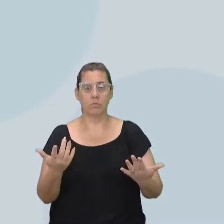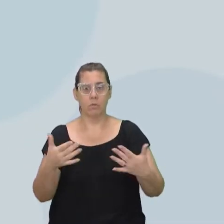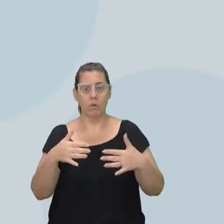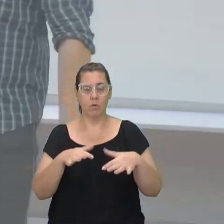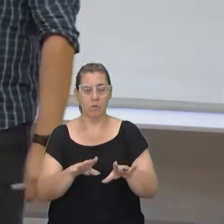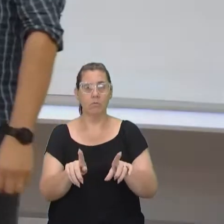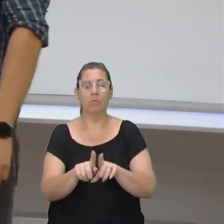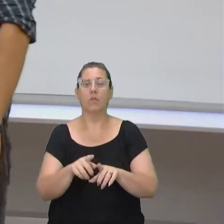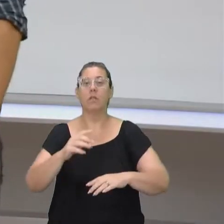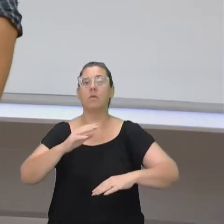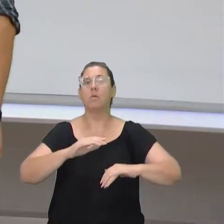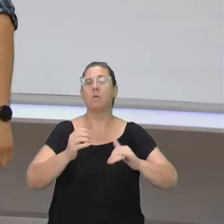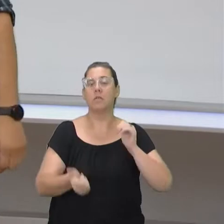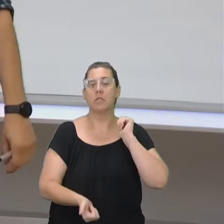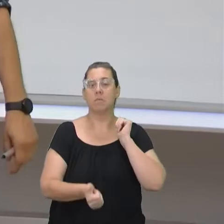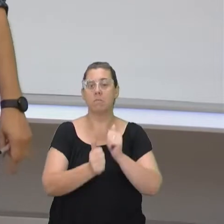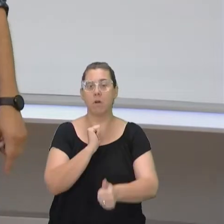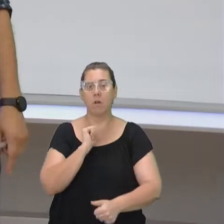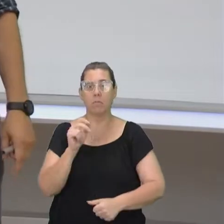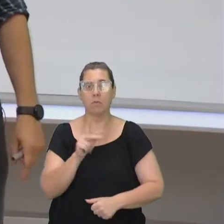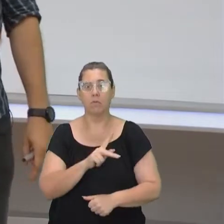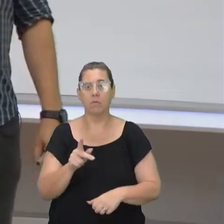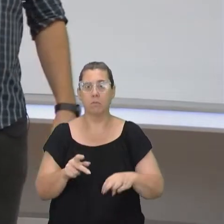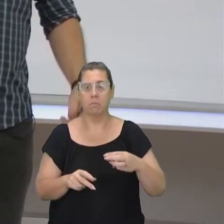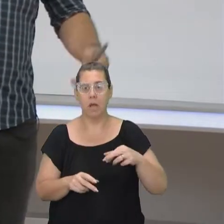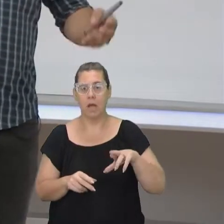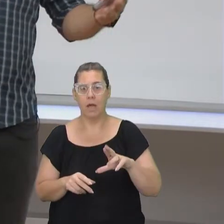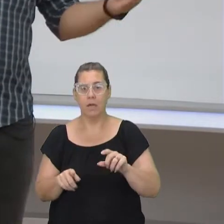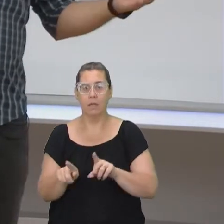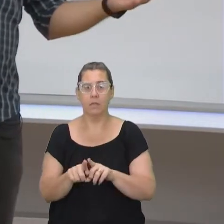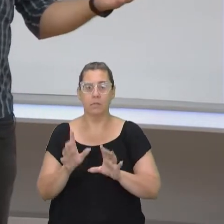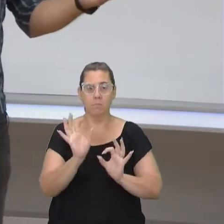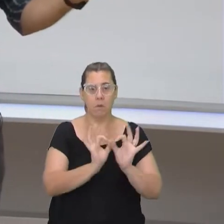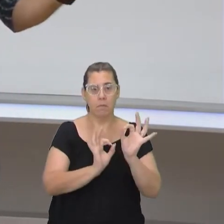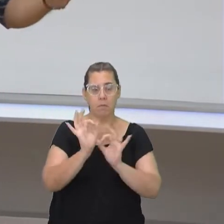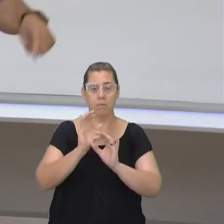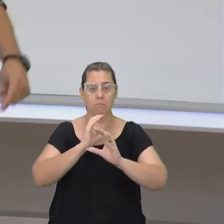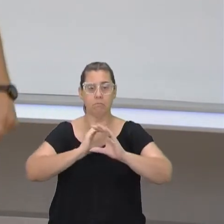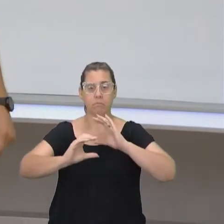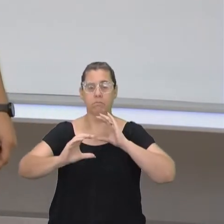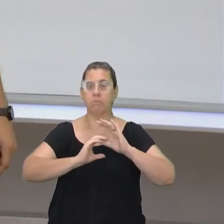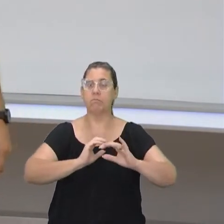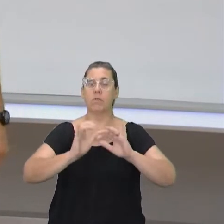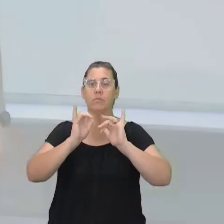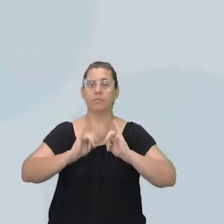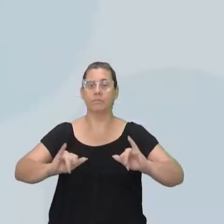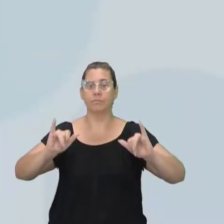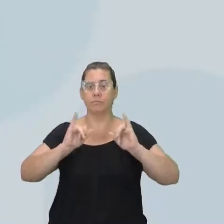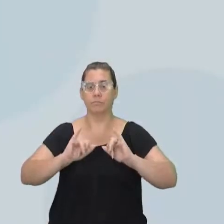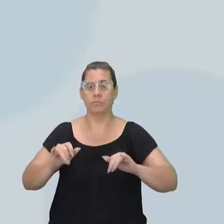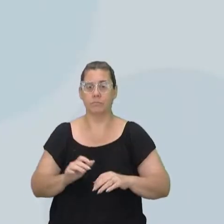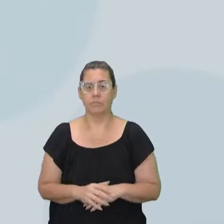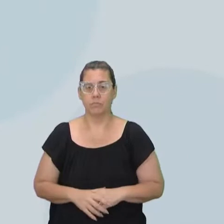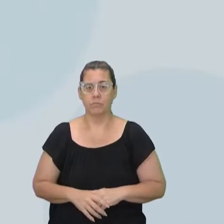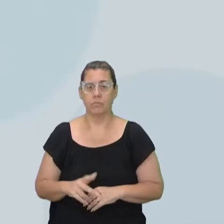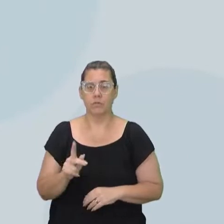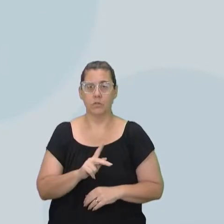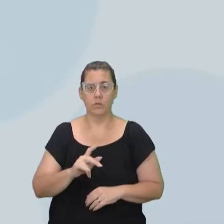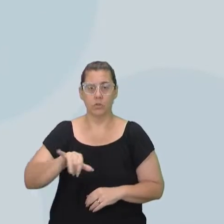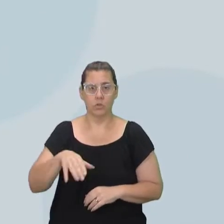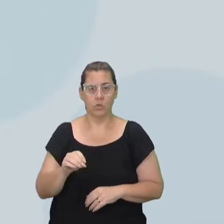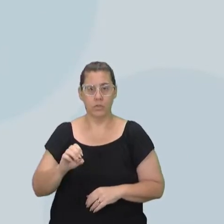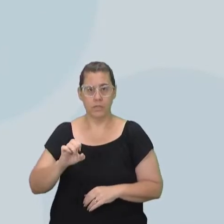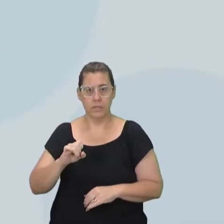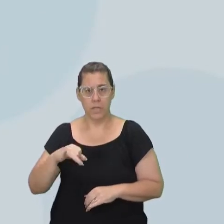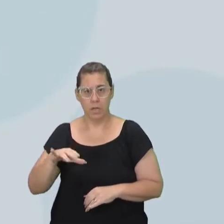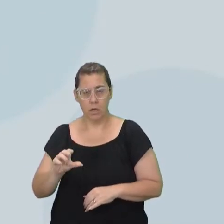Esportes, Práticas de Experimentação, professora Mara Valéria. E Criação e Comunicação Publicitária, aqui, professor Jocélio. Eu gosto